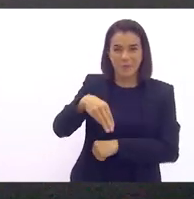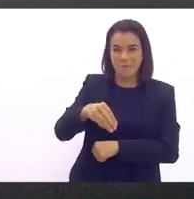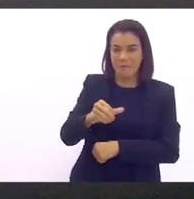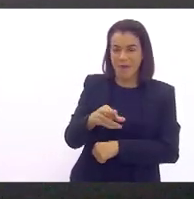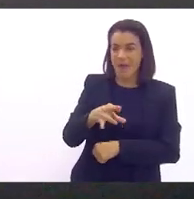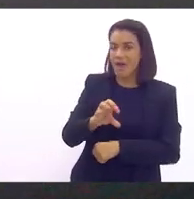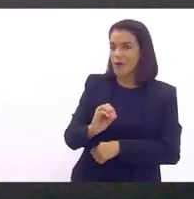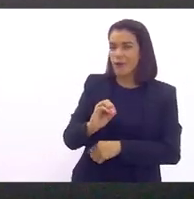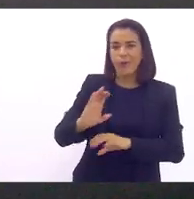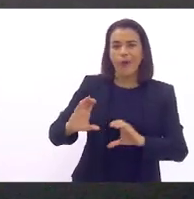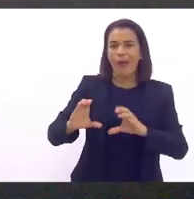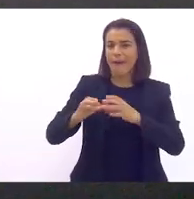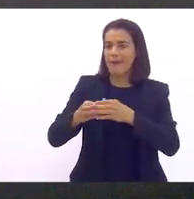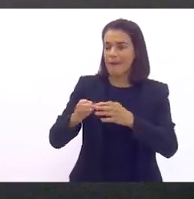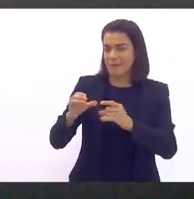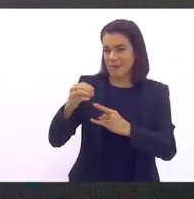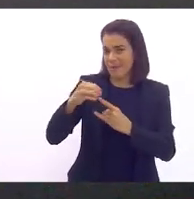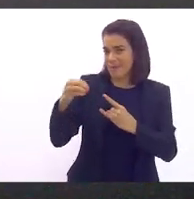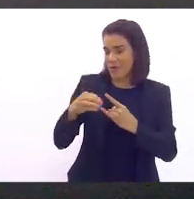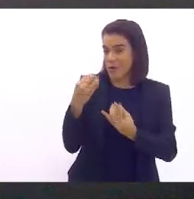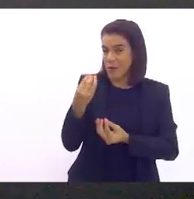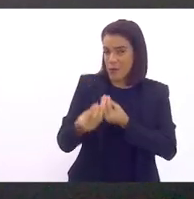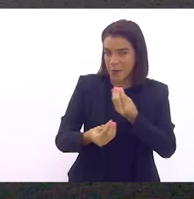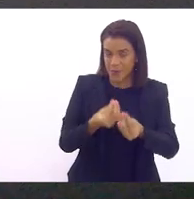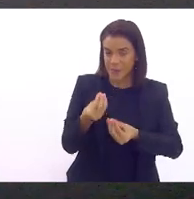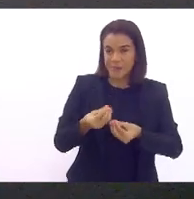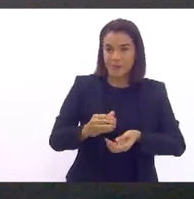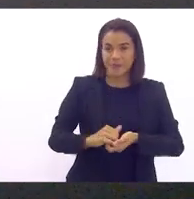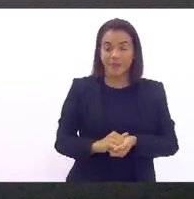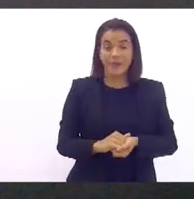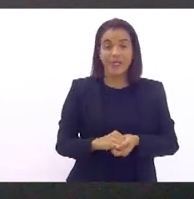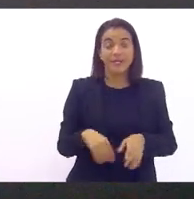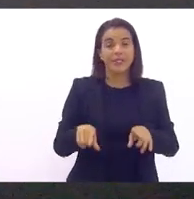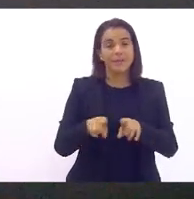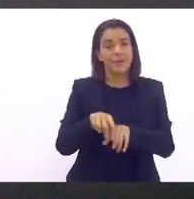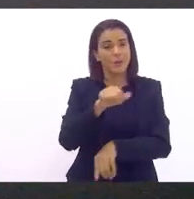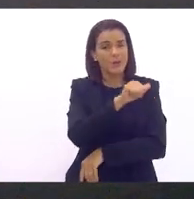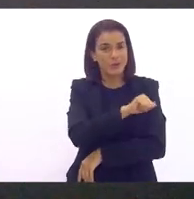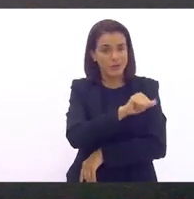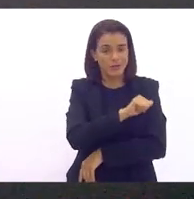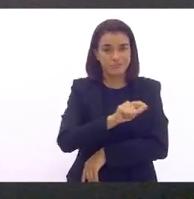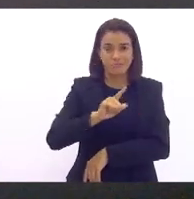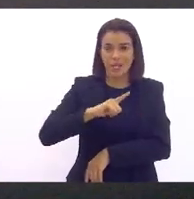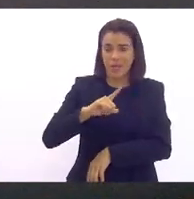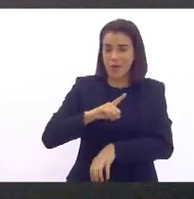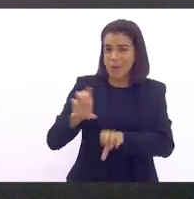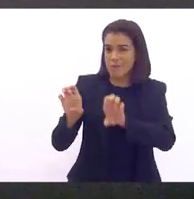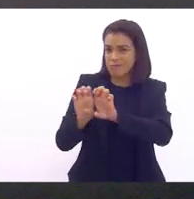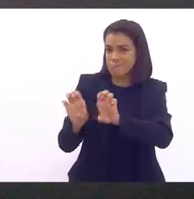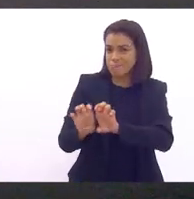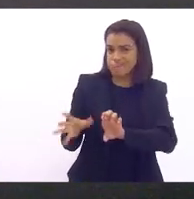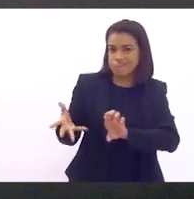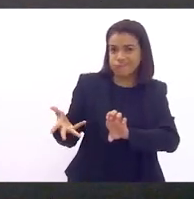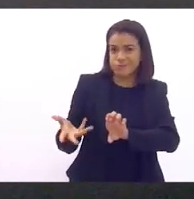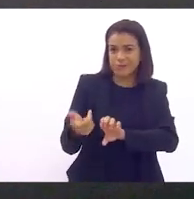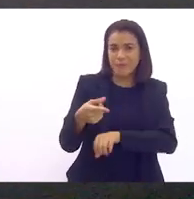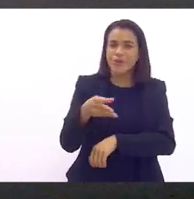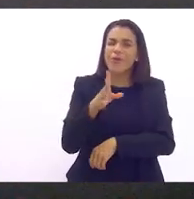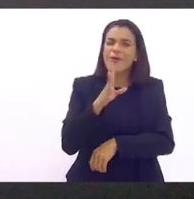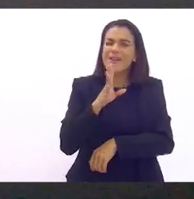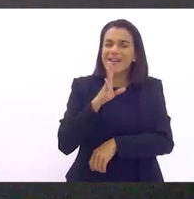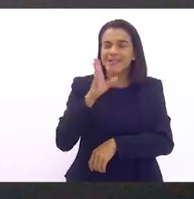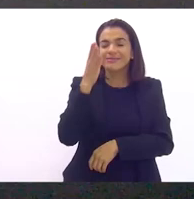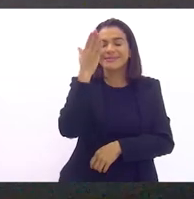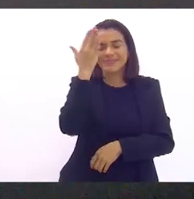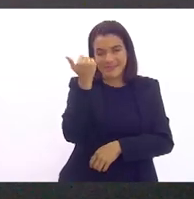almoçando com a equipe dele aqui na fil cruz eh e o Rio de Janeiro tem uma excelente infraestrutura Acho que todos aqui conhece quem conhece sabe